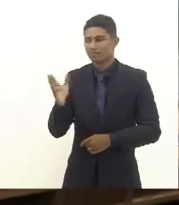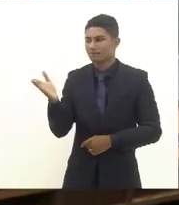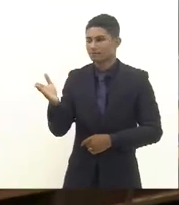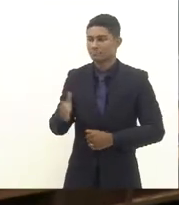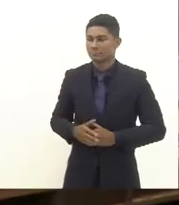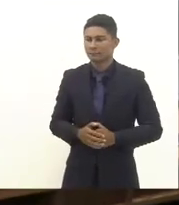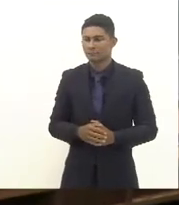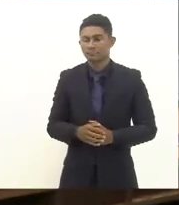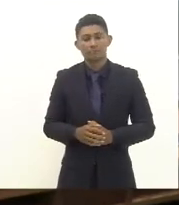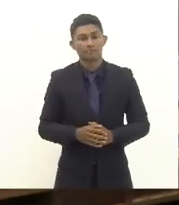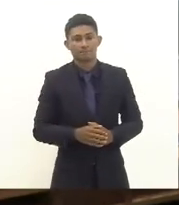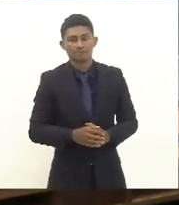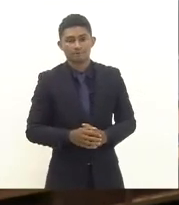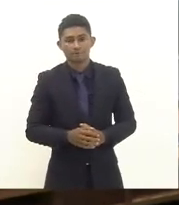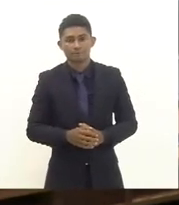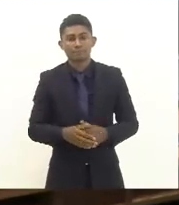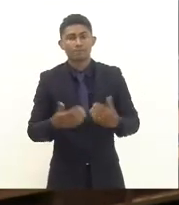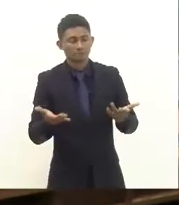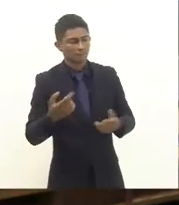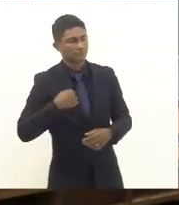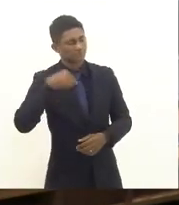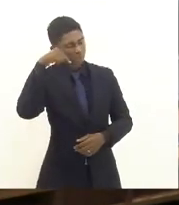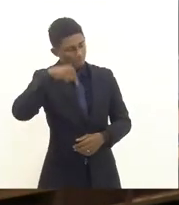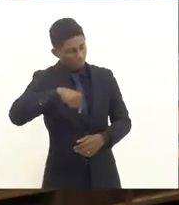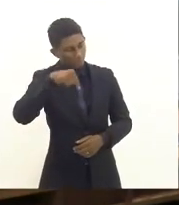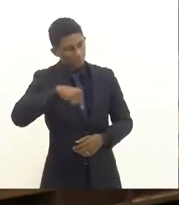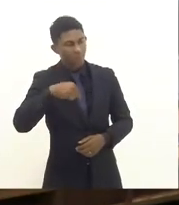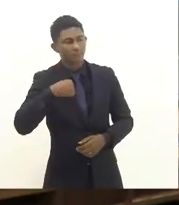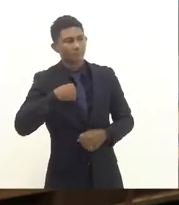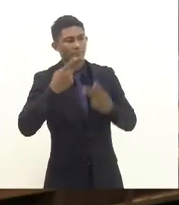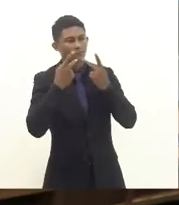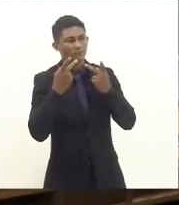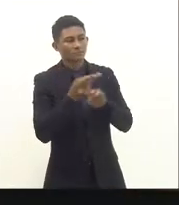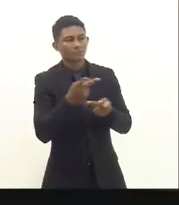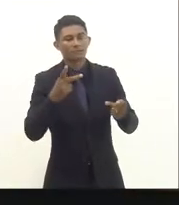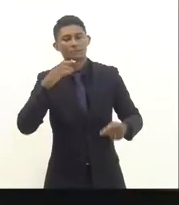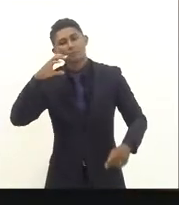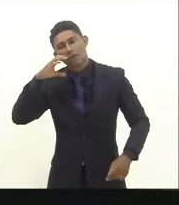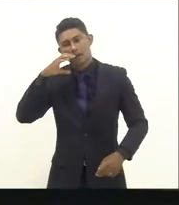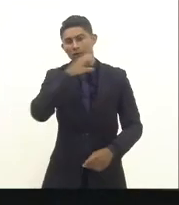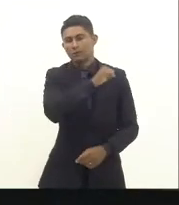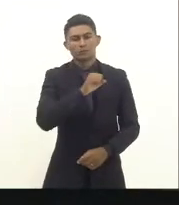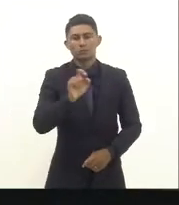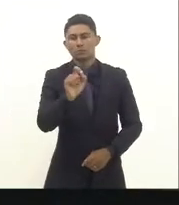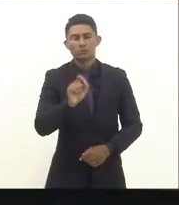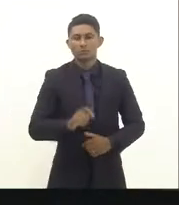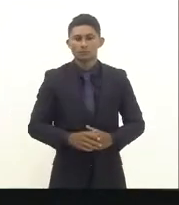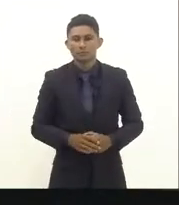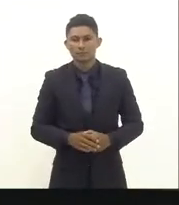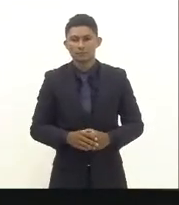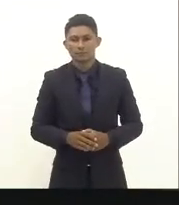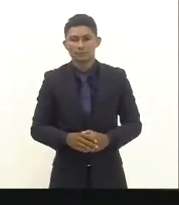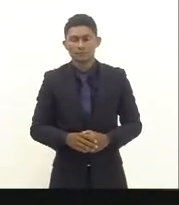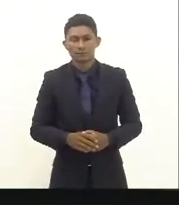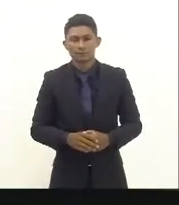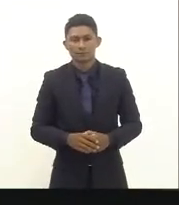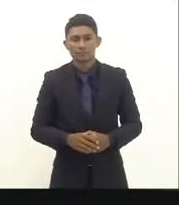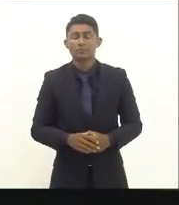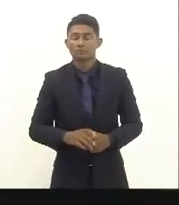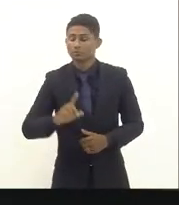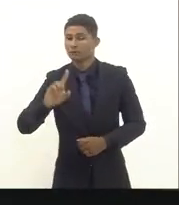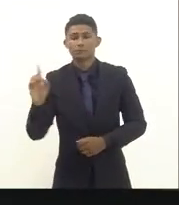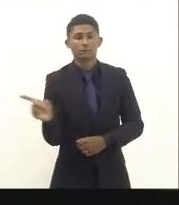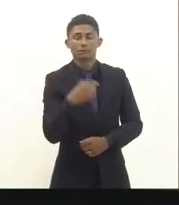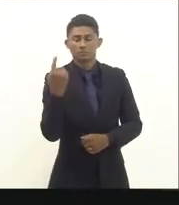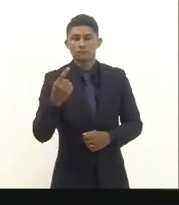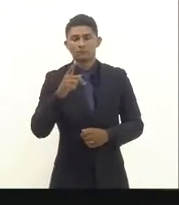o seu presidente não vou falar daqui daqui mesmo é bem rápido a ponderação nós estamos discutindo